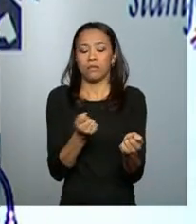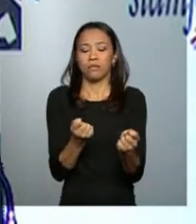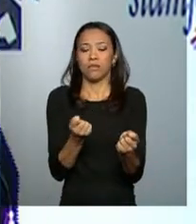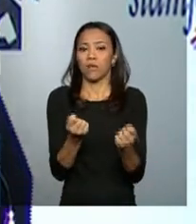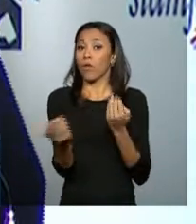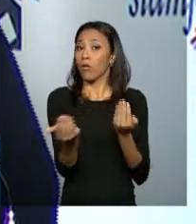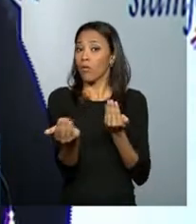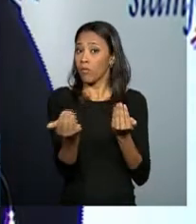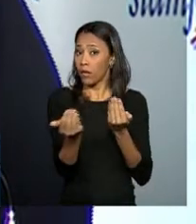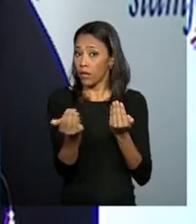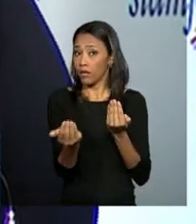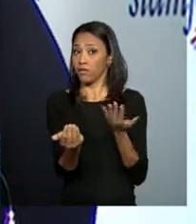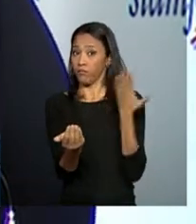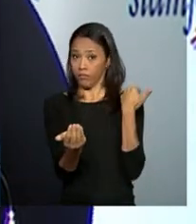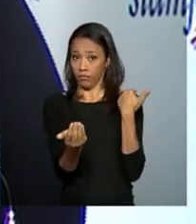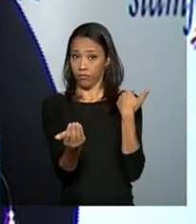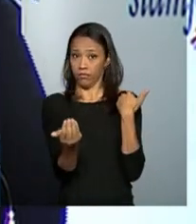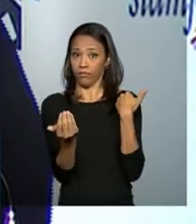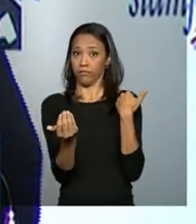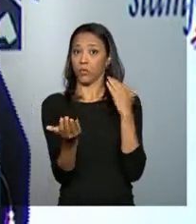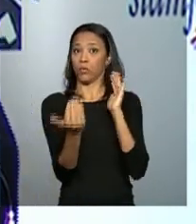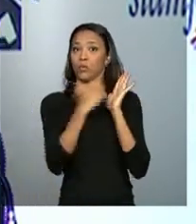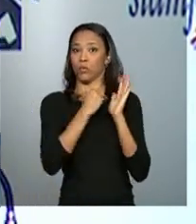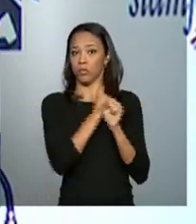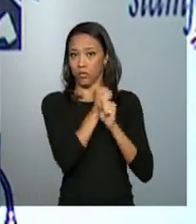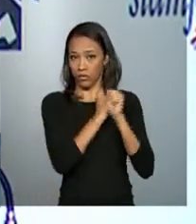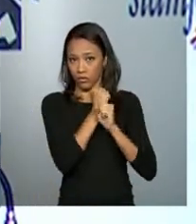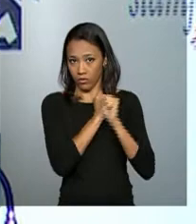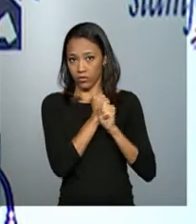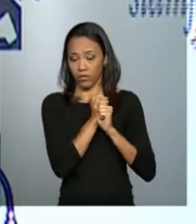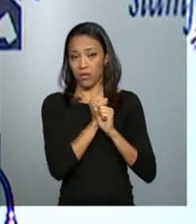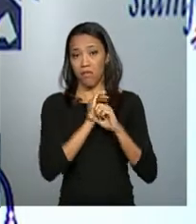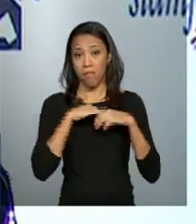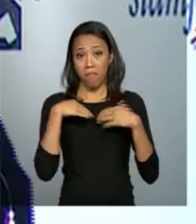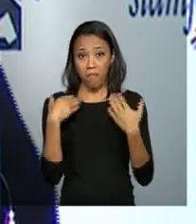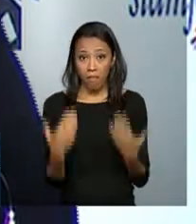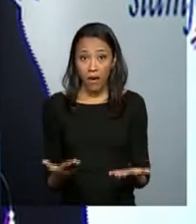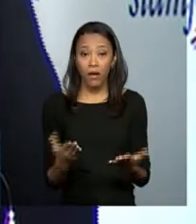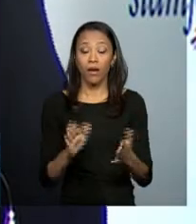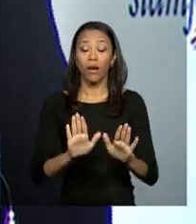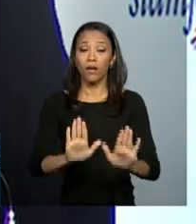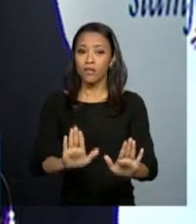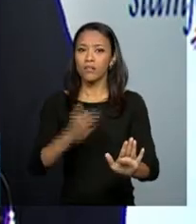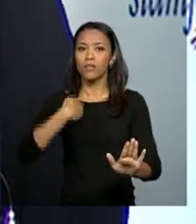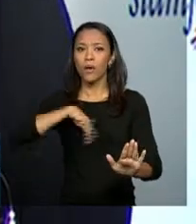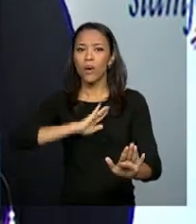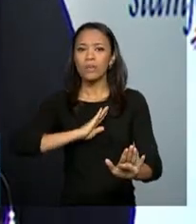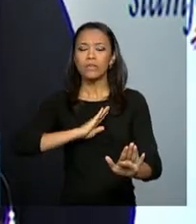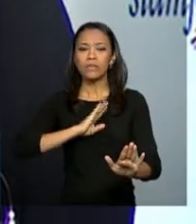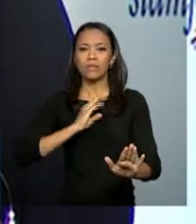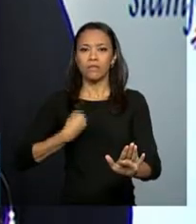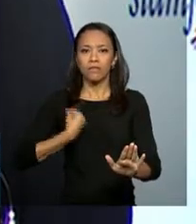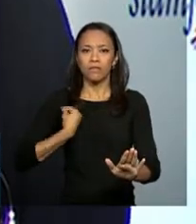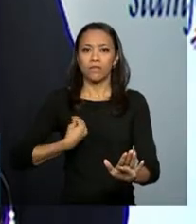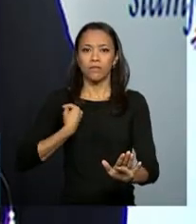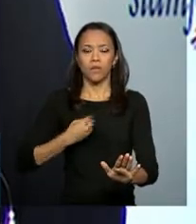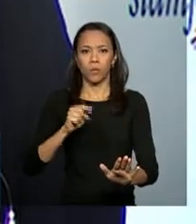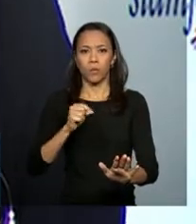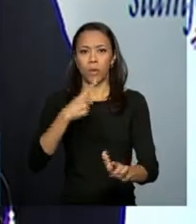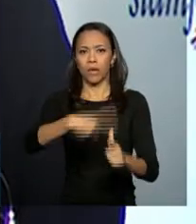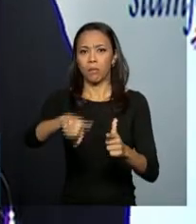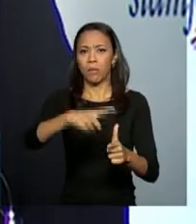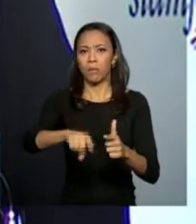vivemos nos últimos anos recentes. Mas, nem de longe, nós estamos vivendo uma